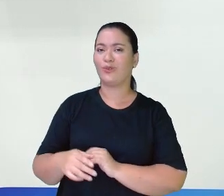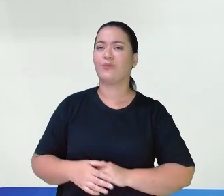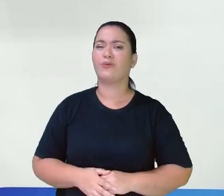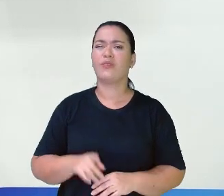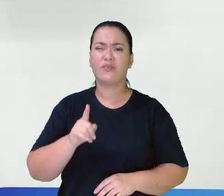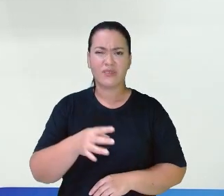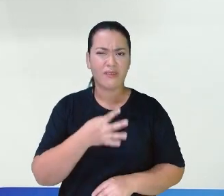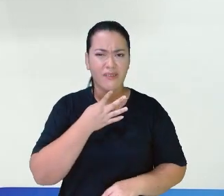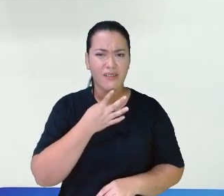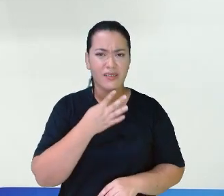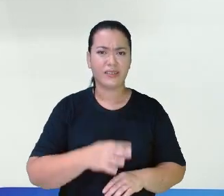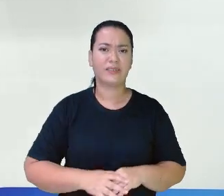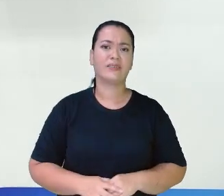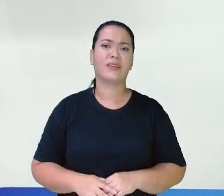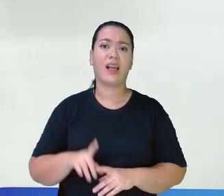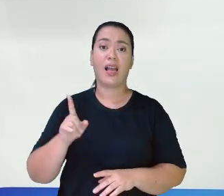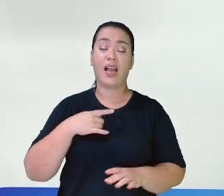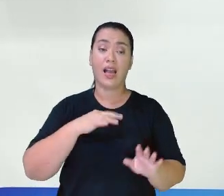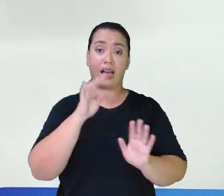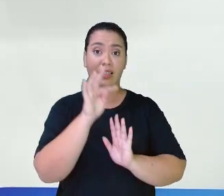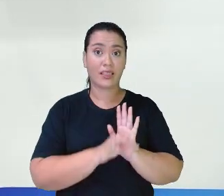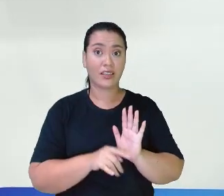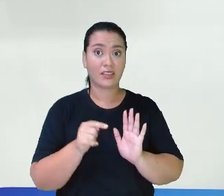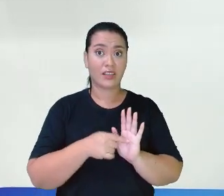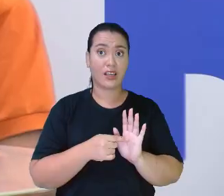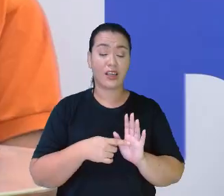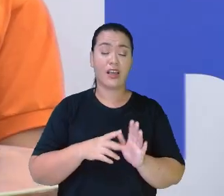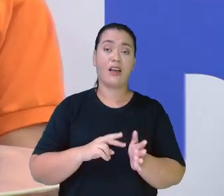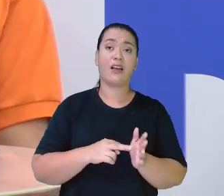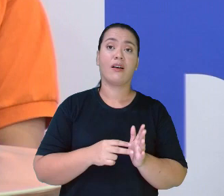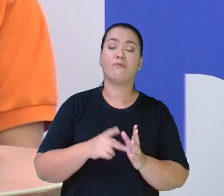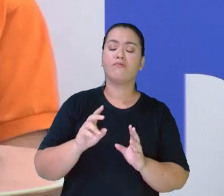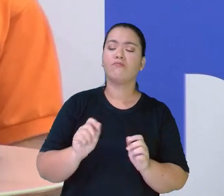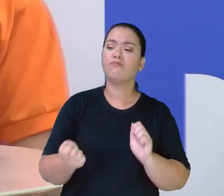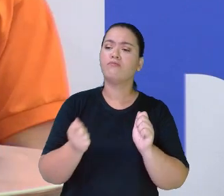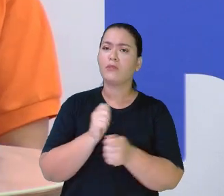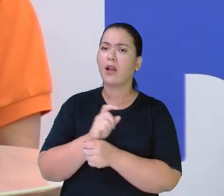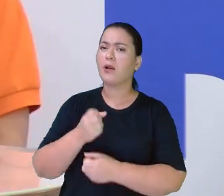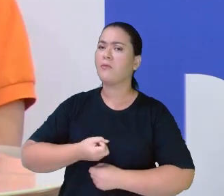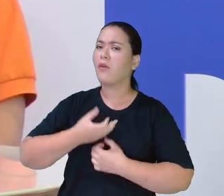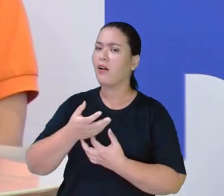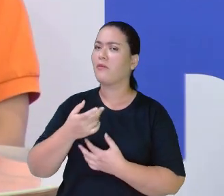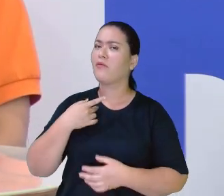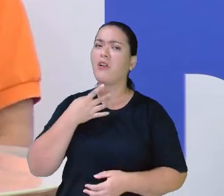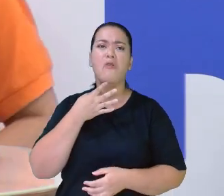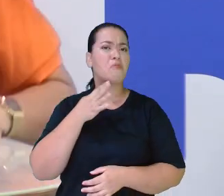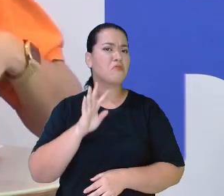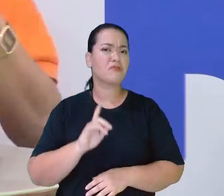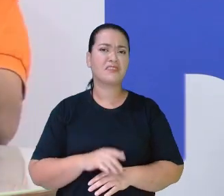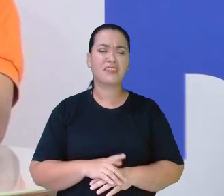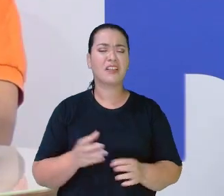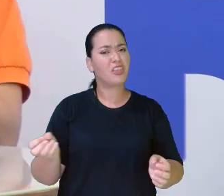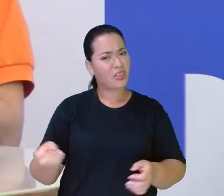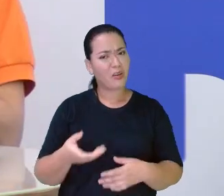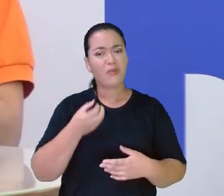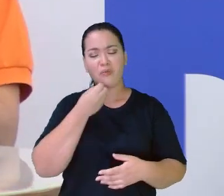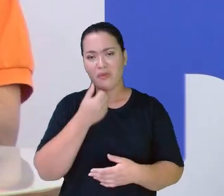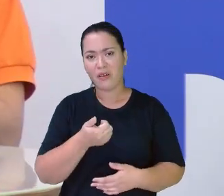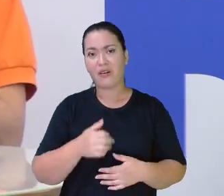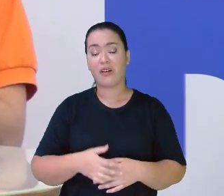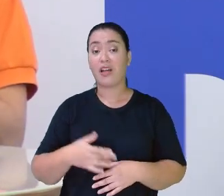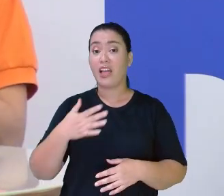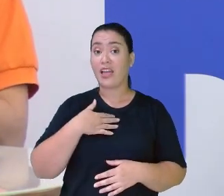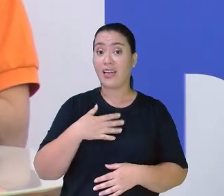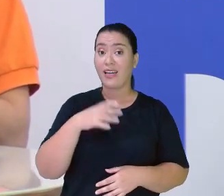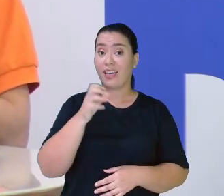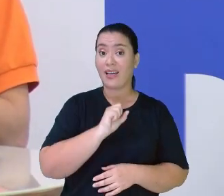senhora conhecia, professora, esse texto em forma de poema? Não conhecia. Por isso que é bom, tá vendo? Eu falei que